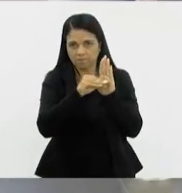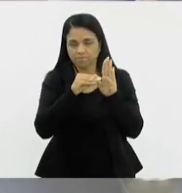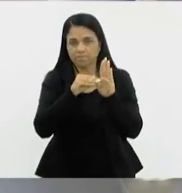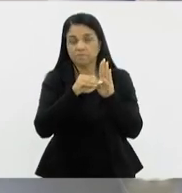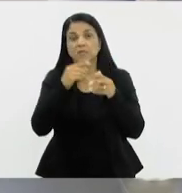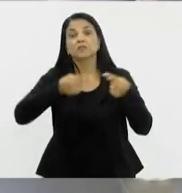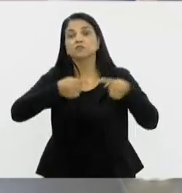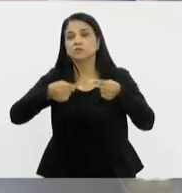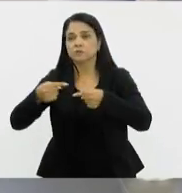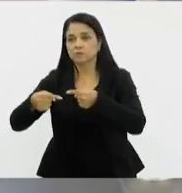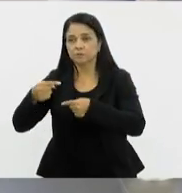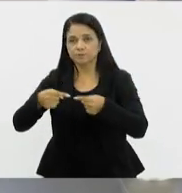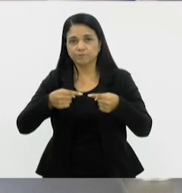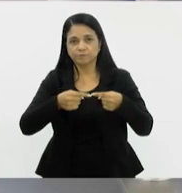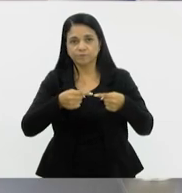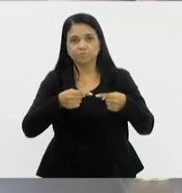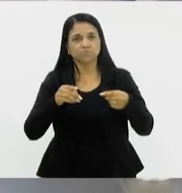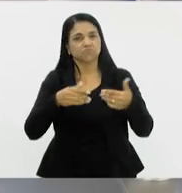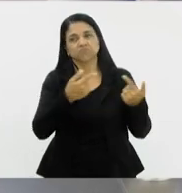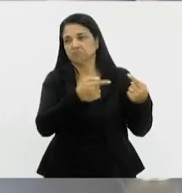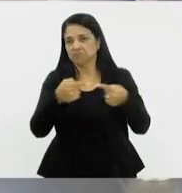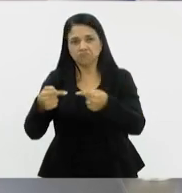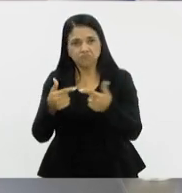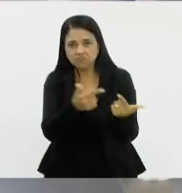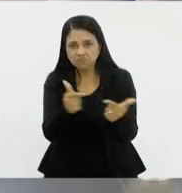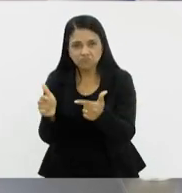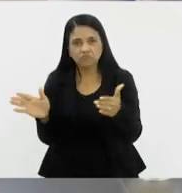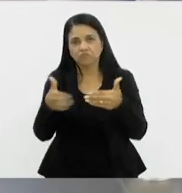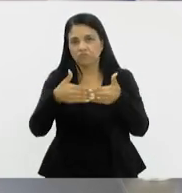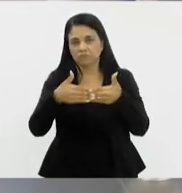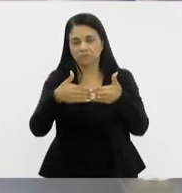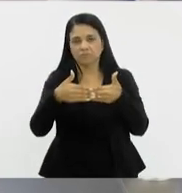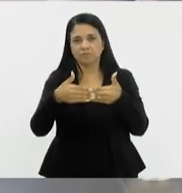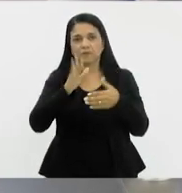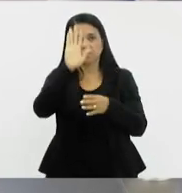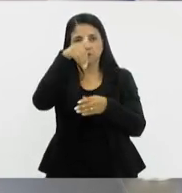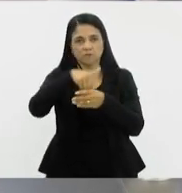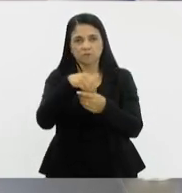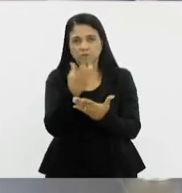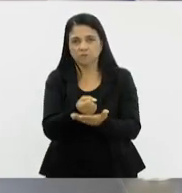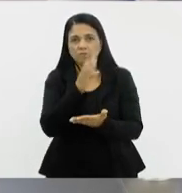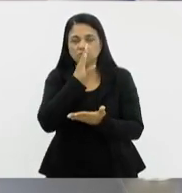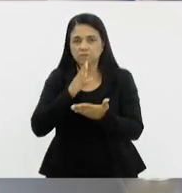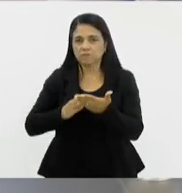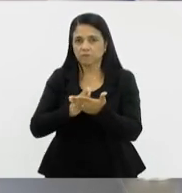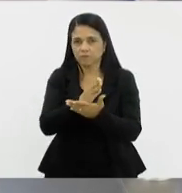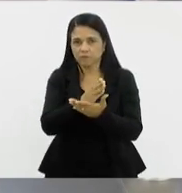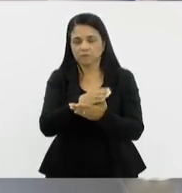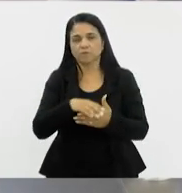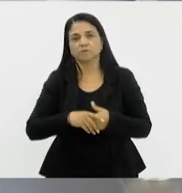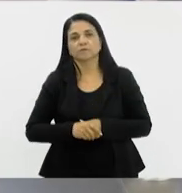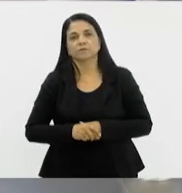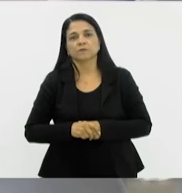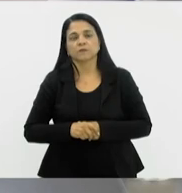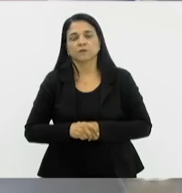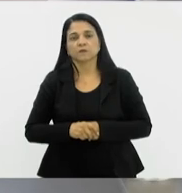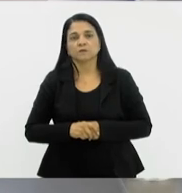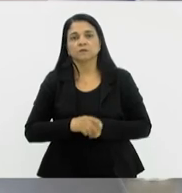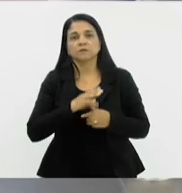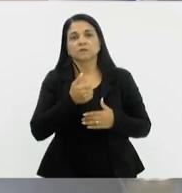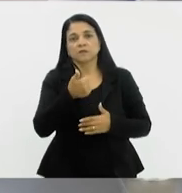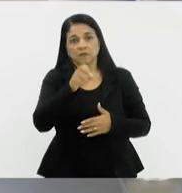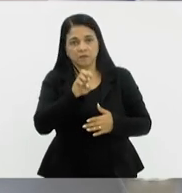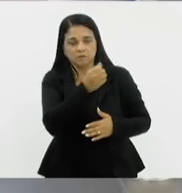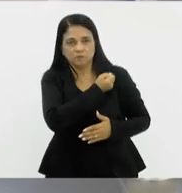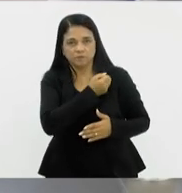Em discussão. Não havendo quem queira discutir, encerrada a discussão. Em votação, os senhores que aprovam, permaneçam como estão, aprovado. Item 15